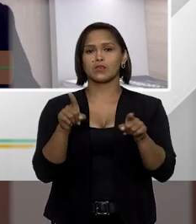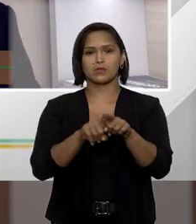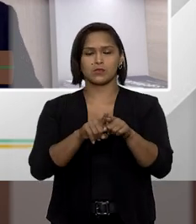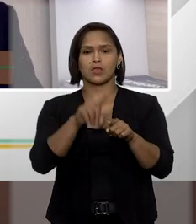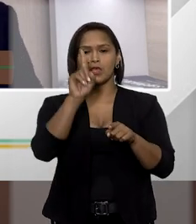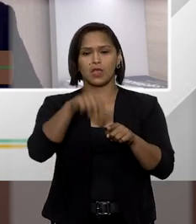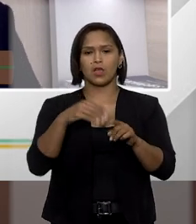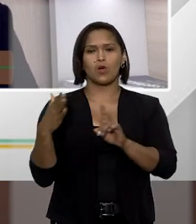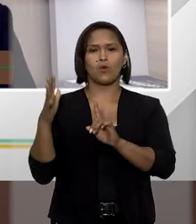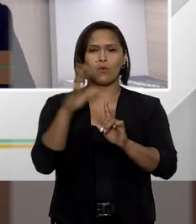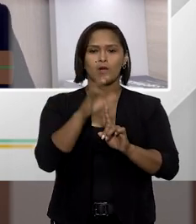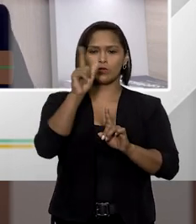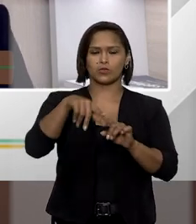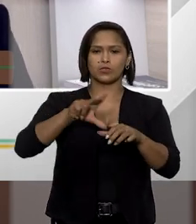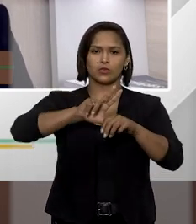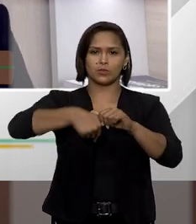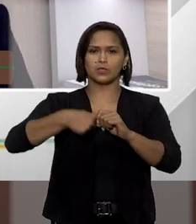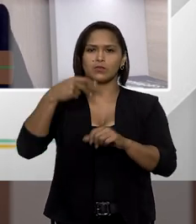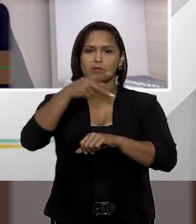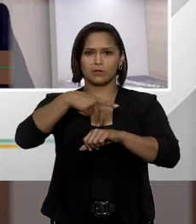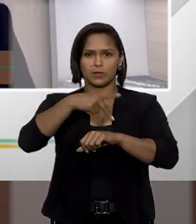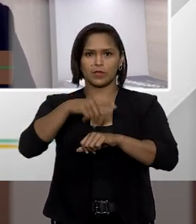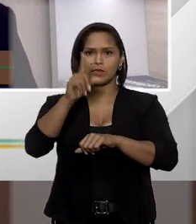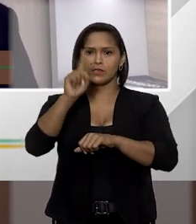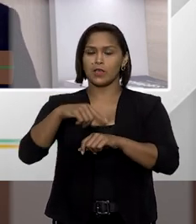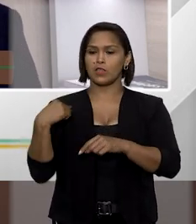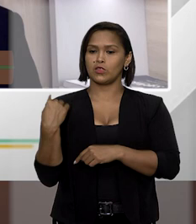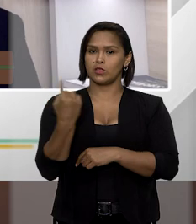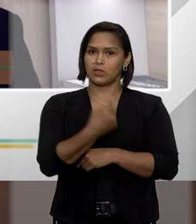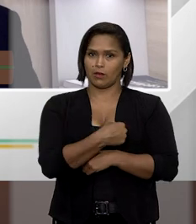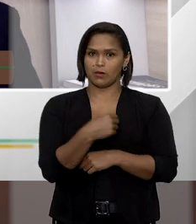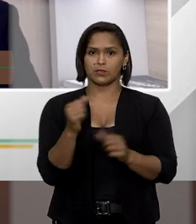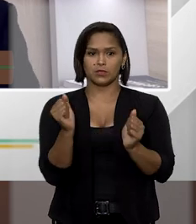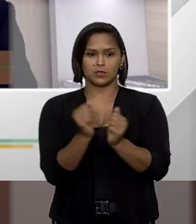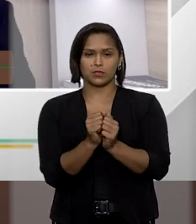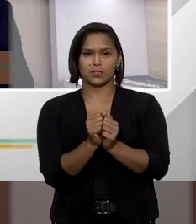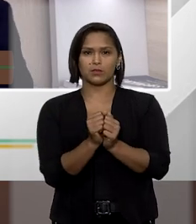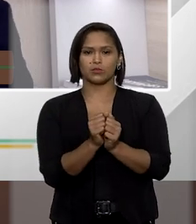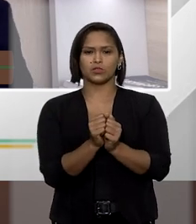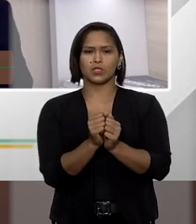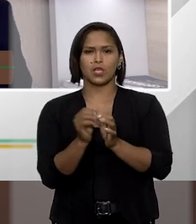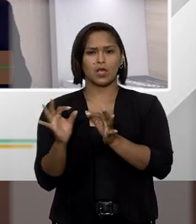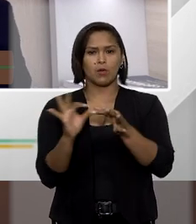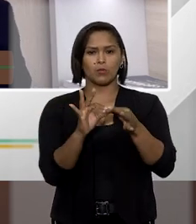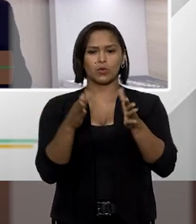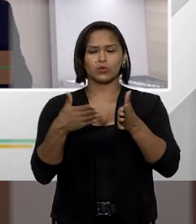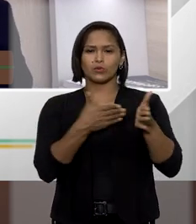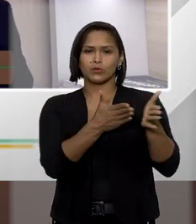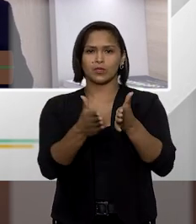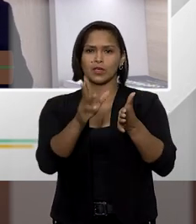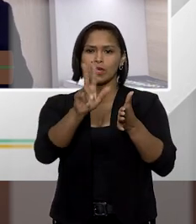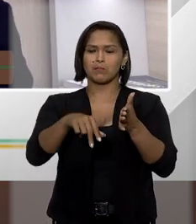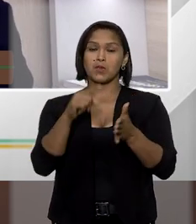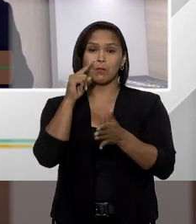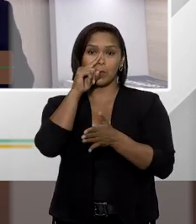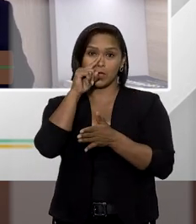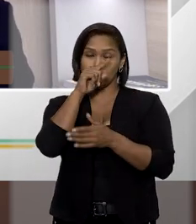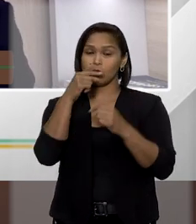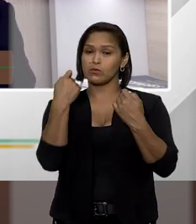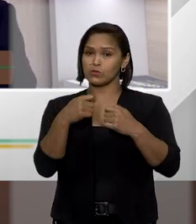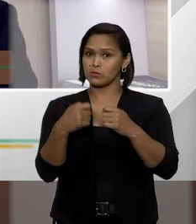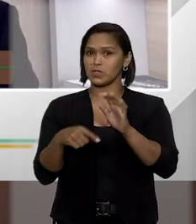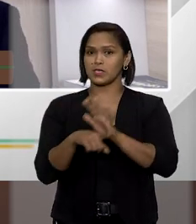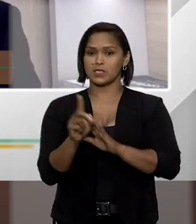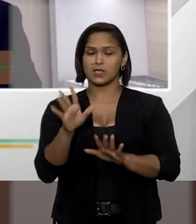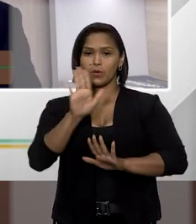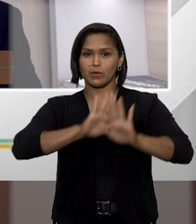o auge do combate à corrupção no nosso país, nós estamos enveredando por um caminho perigoso em